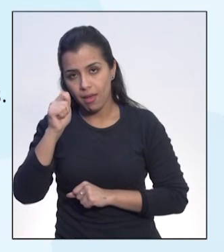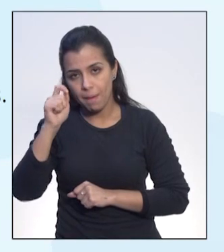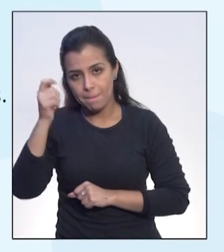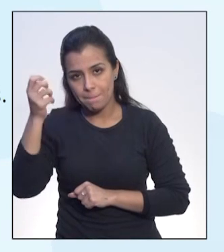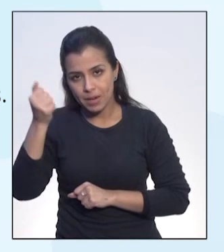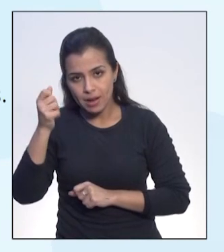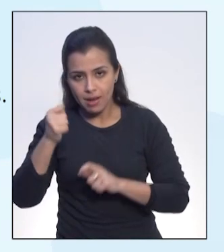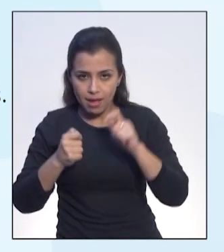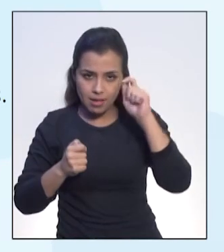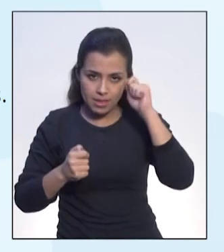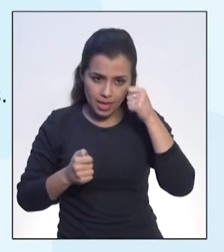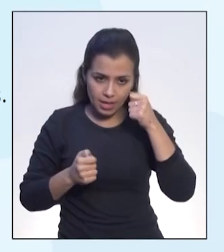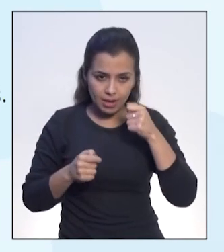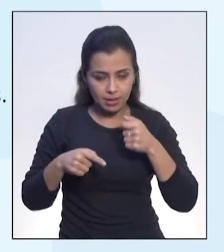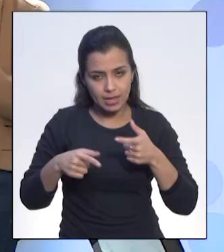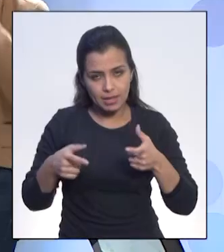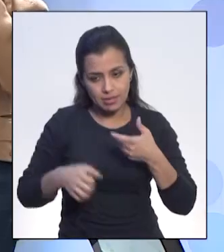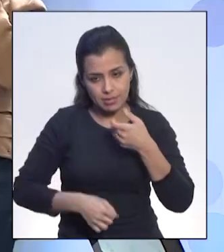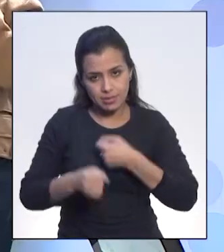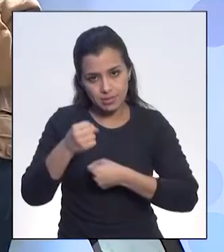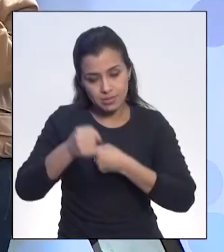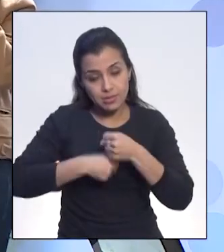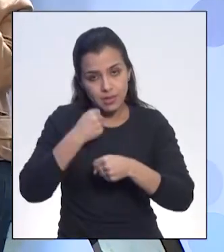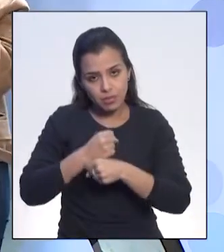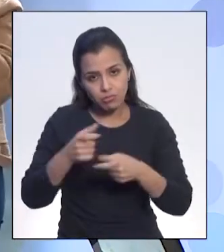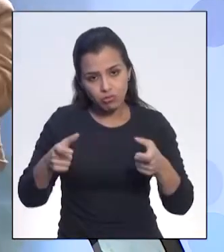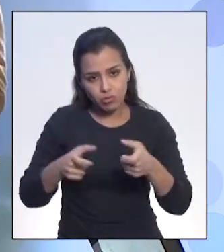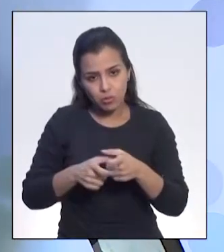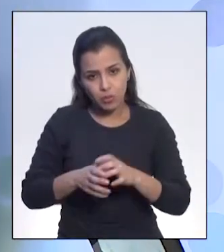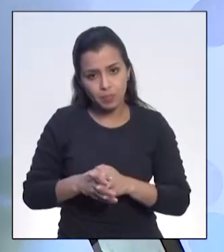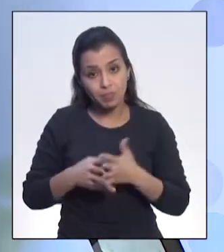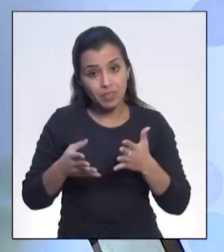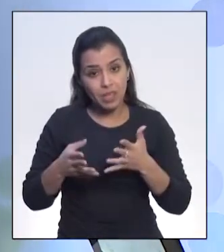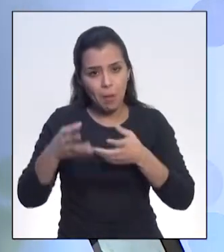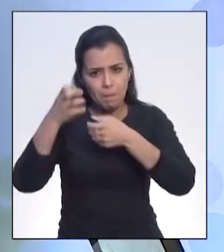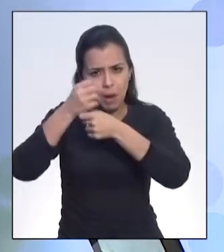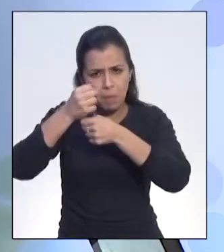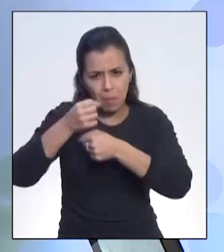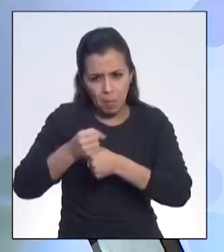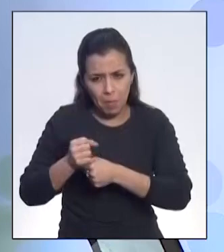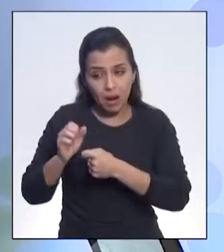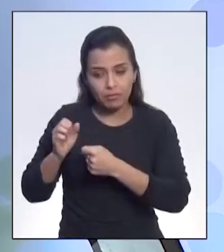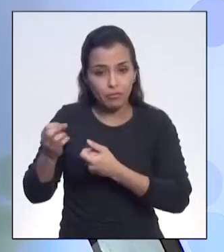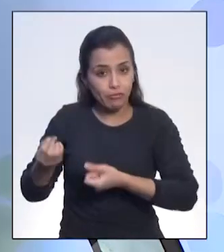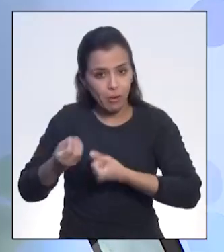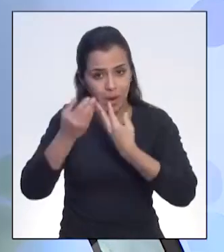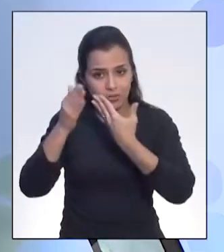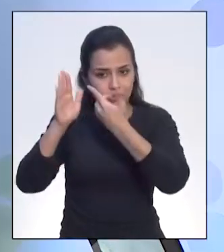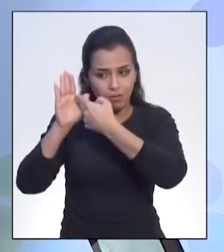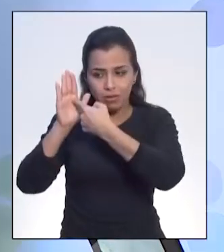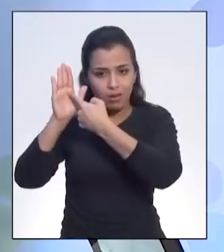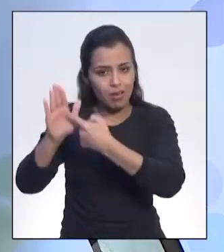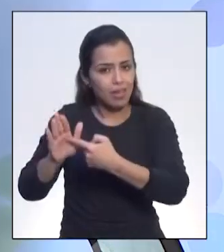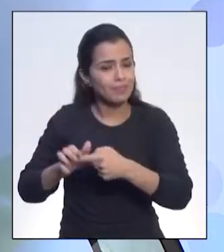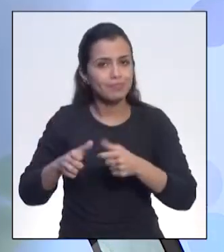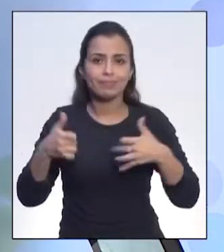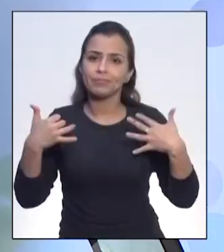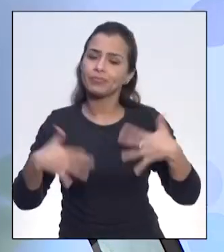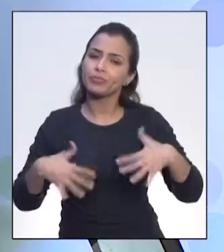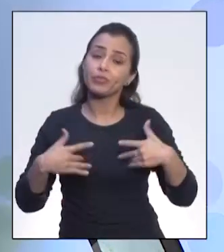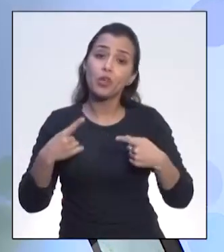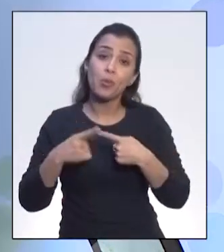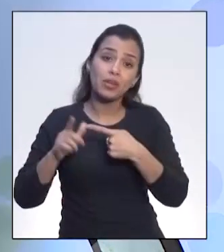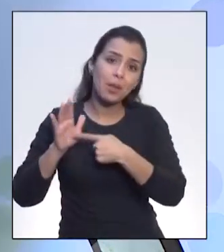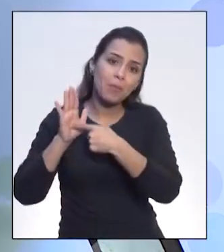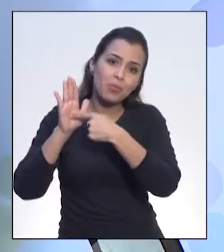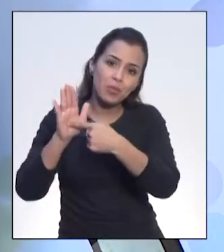ano teve uma diminuição. Então, esses dados são muito chocantes, Porque quando a gente fala nesses números, nós